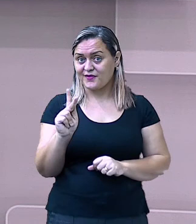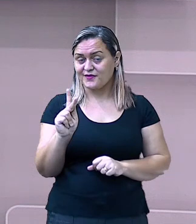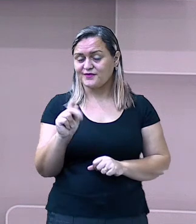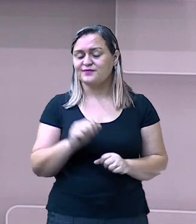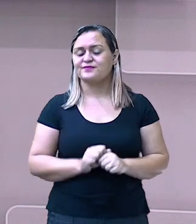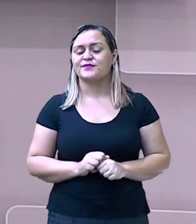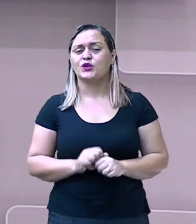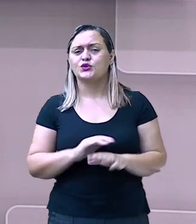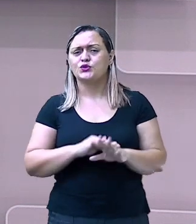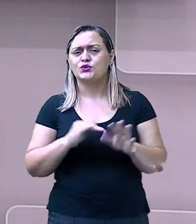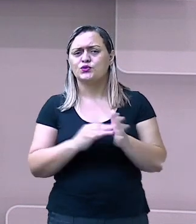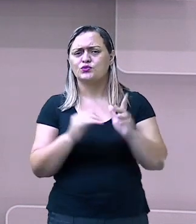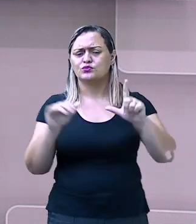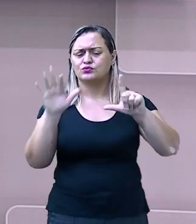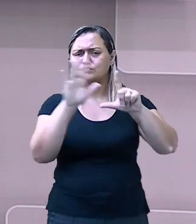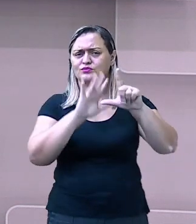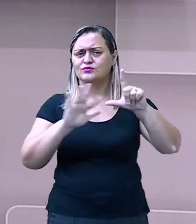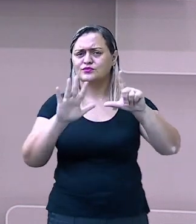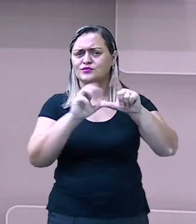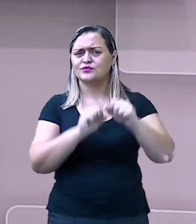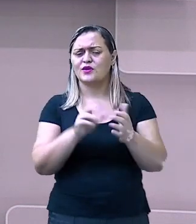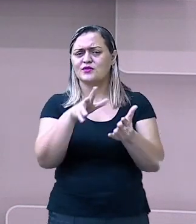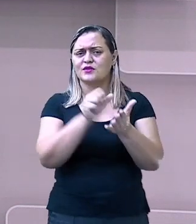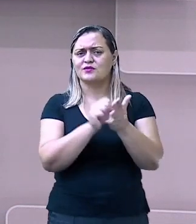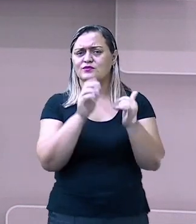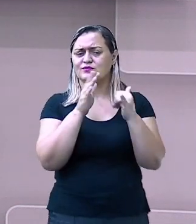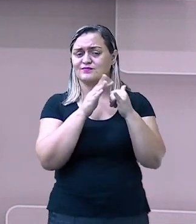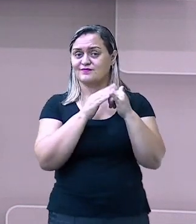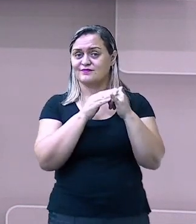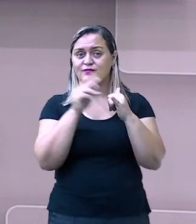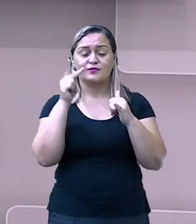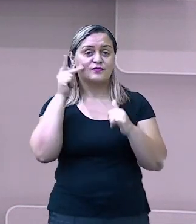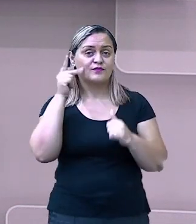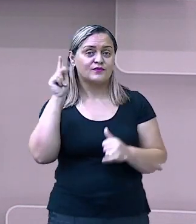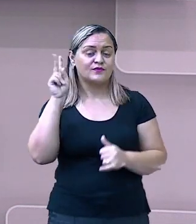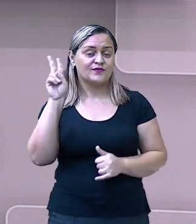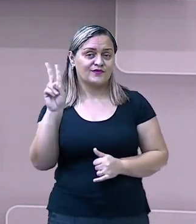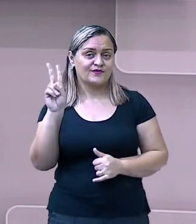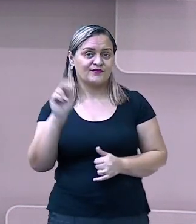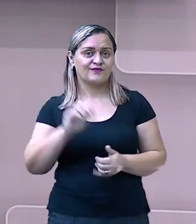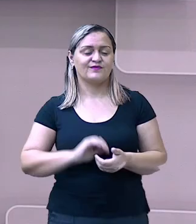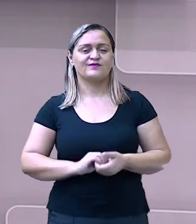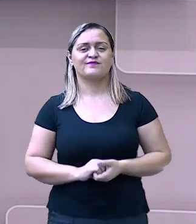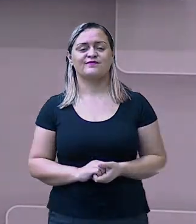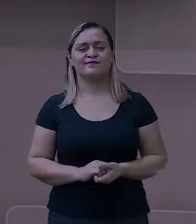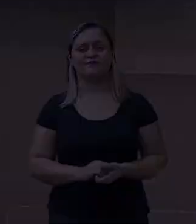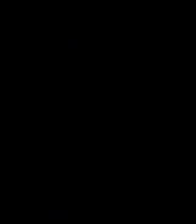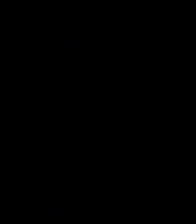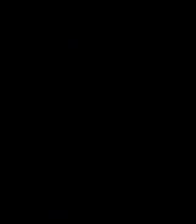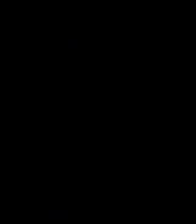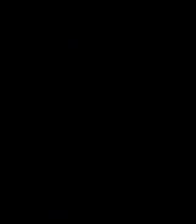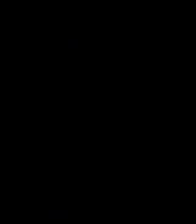redes sociais e se inscreva em nosso canal do YouTube SMED-GV. Um bom trabalho a todos vocês!